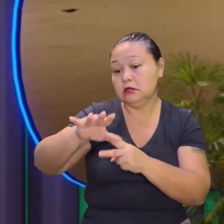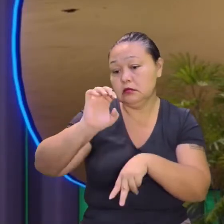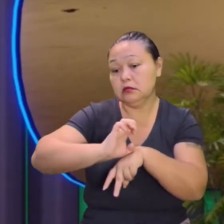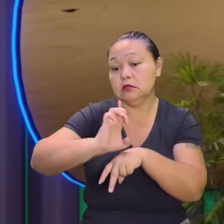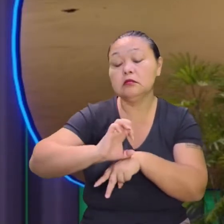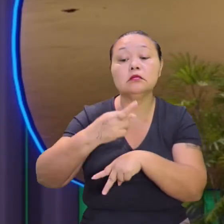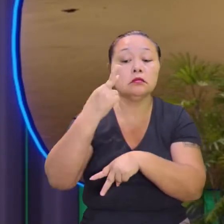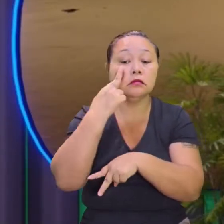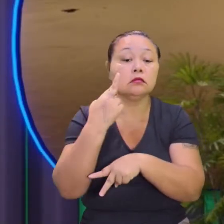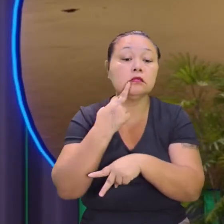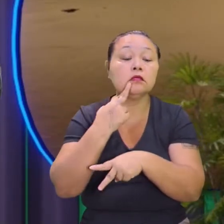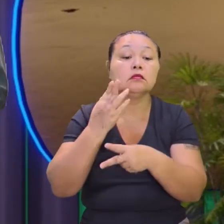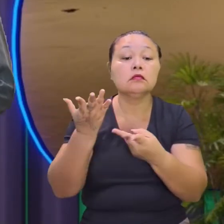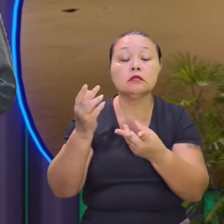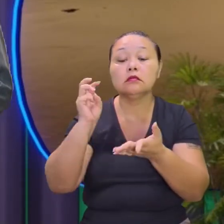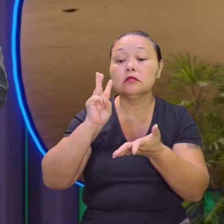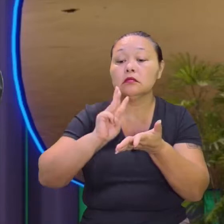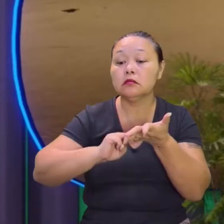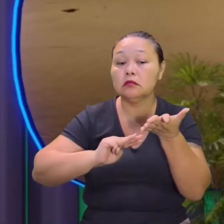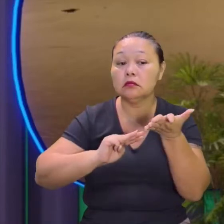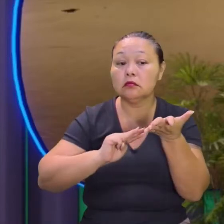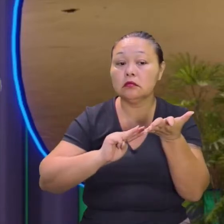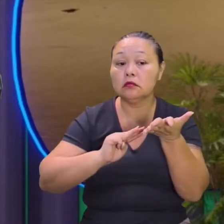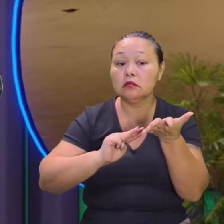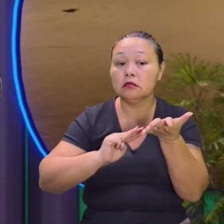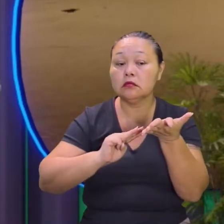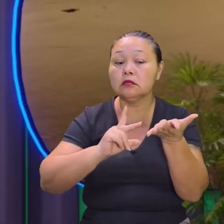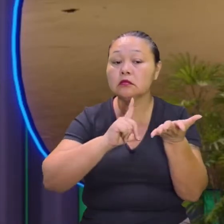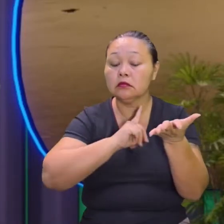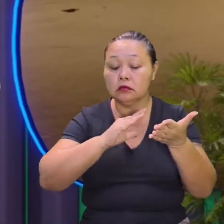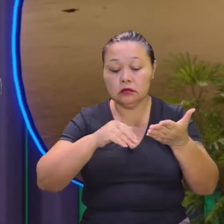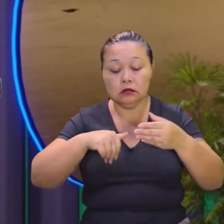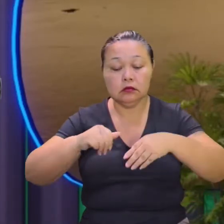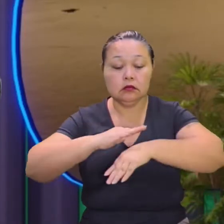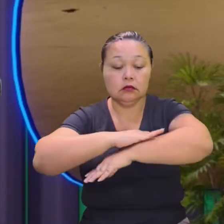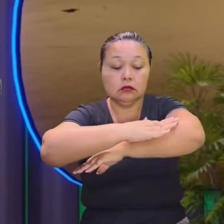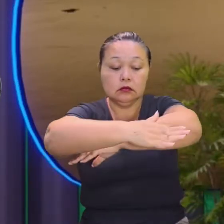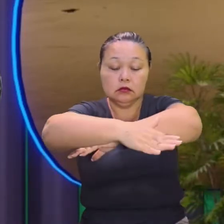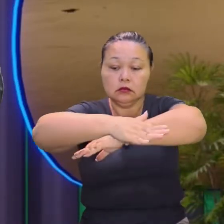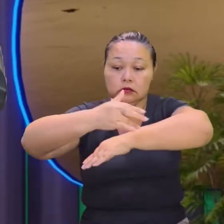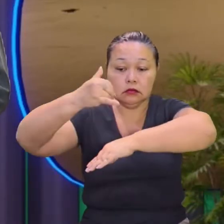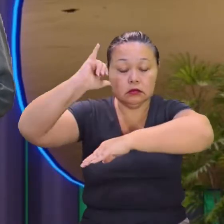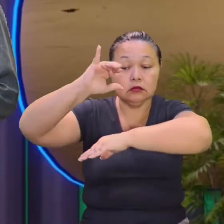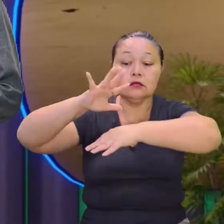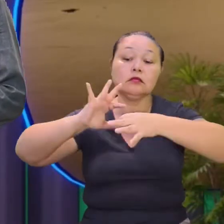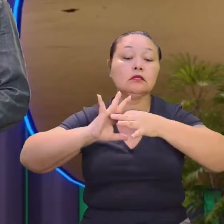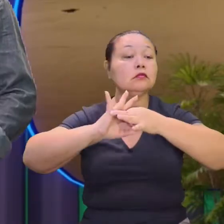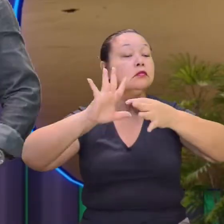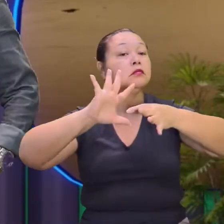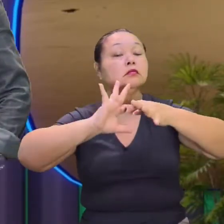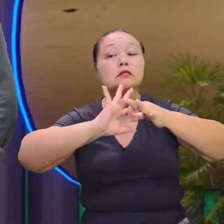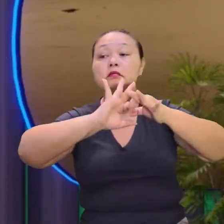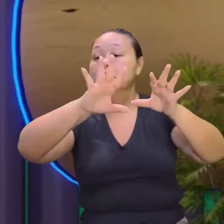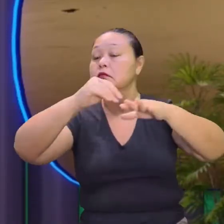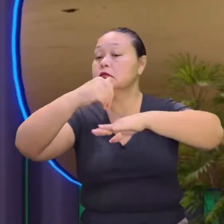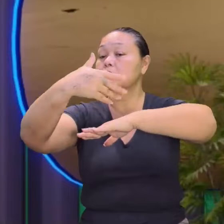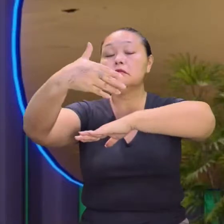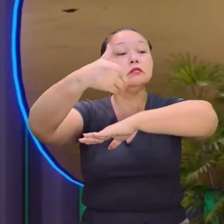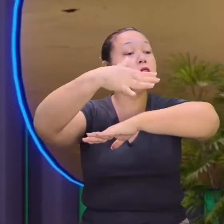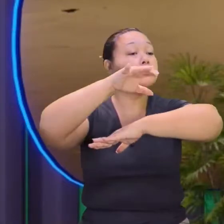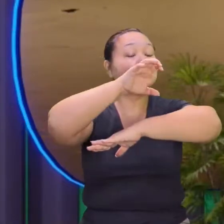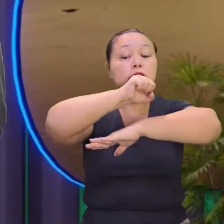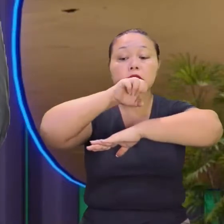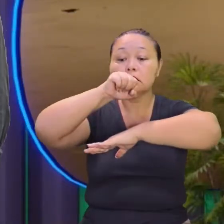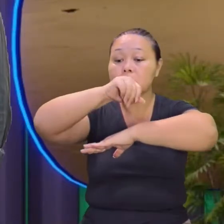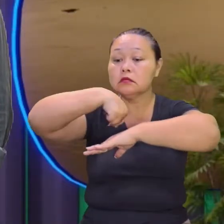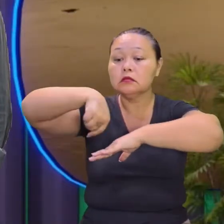no estado de Rondônia, que é o modelo onde fazemos o pasto, gado é criado solto, à vontade, e se